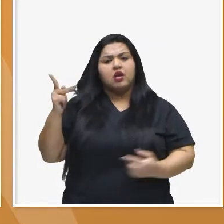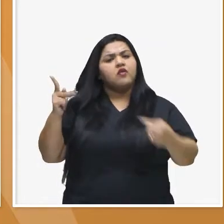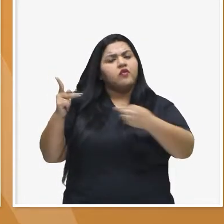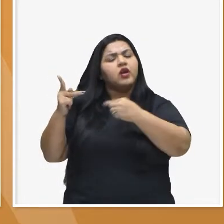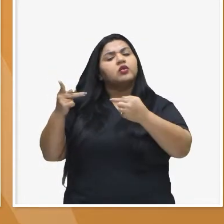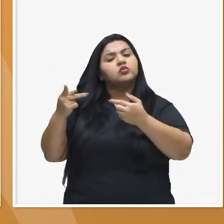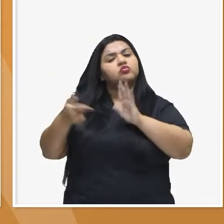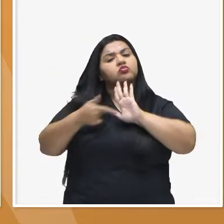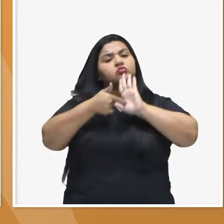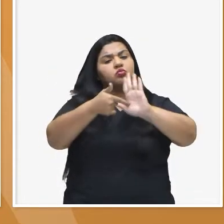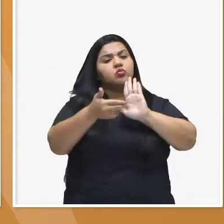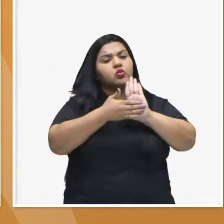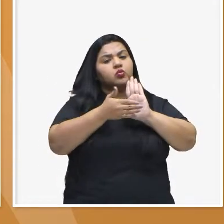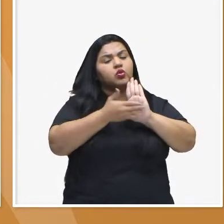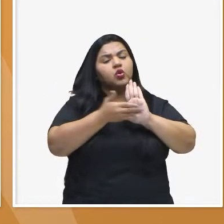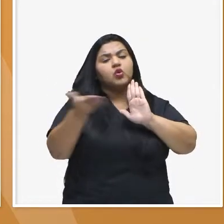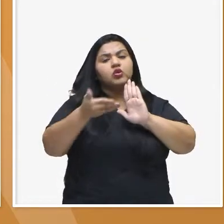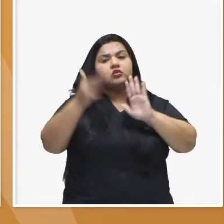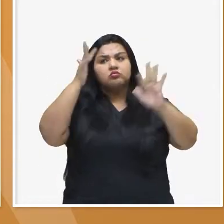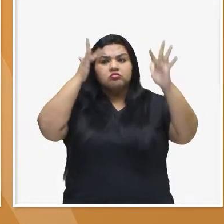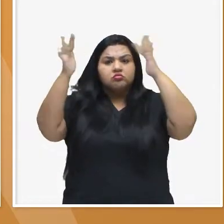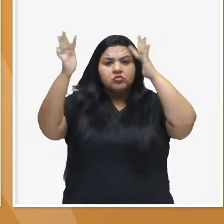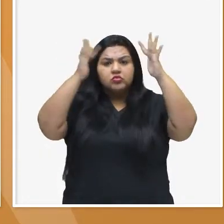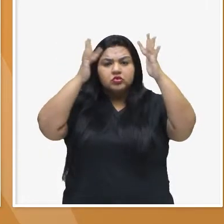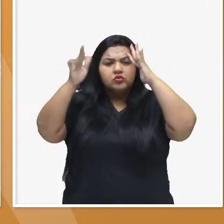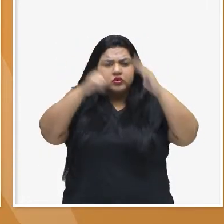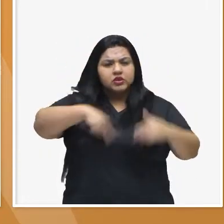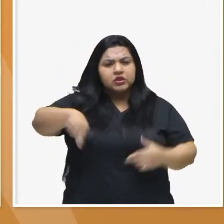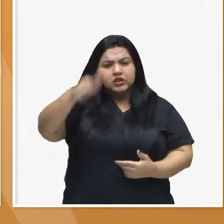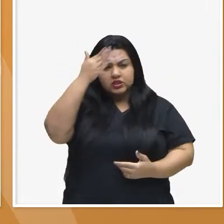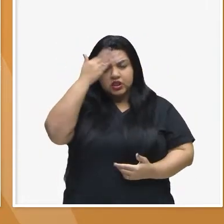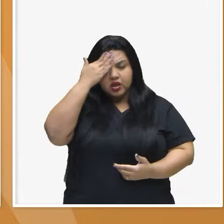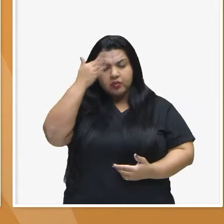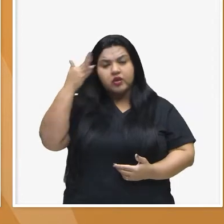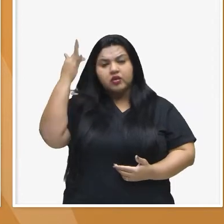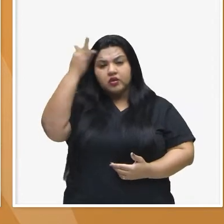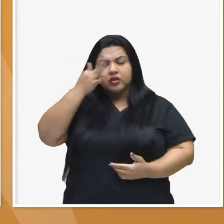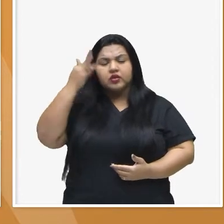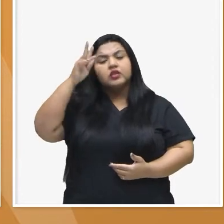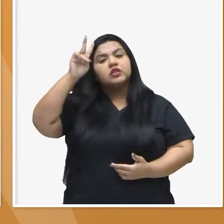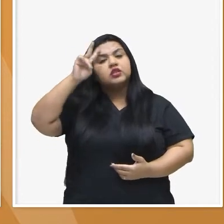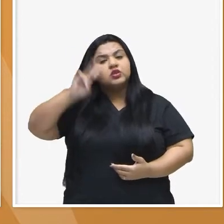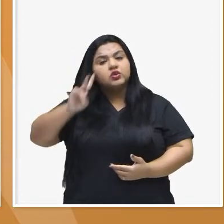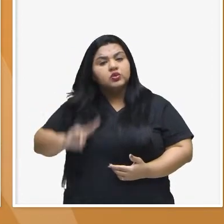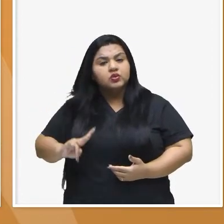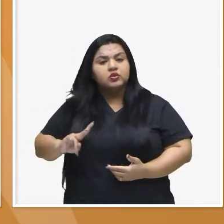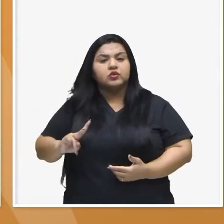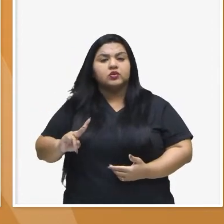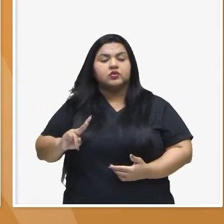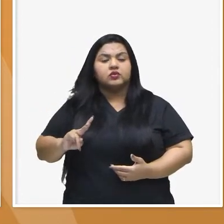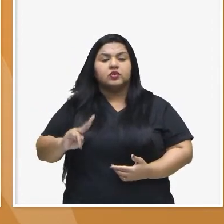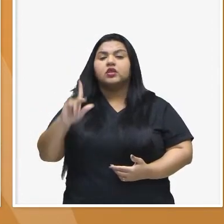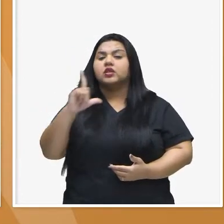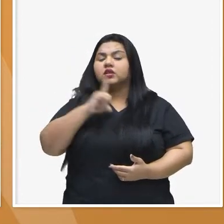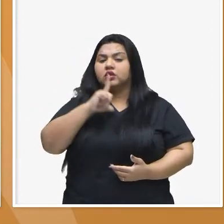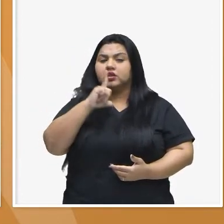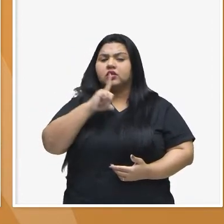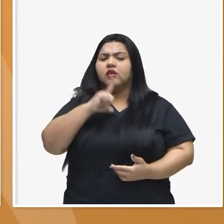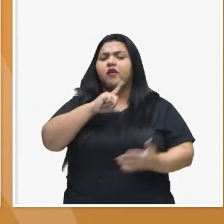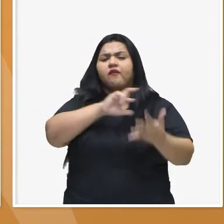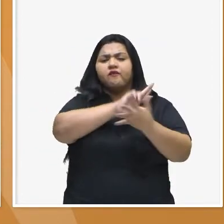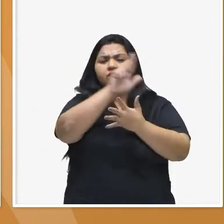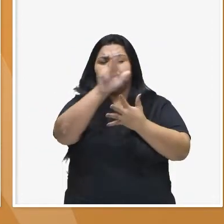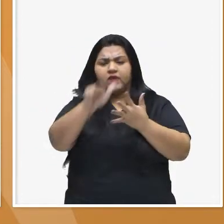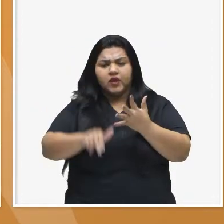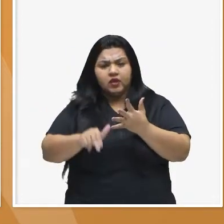uma reflexão. Vocês sabem que na filosofia, na história da filosofia, nós temos aí vários